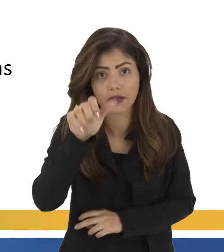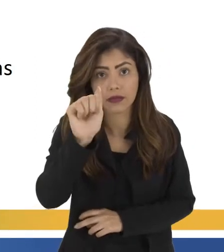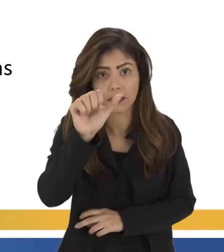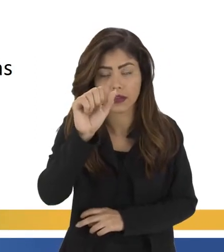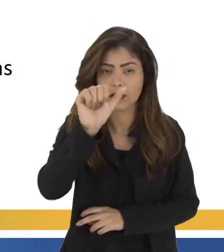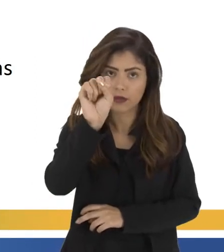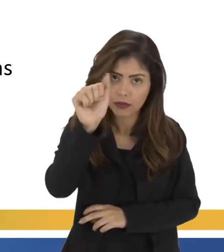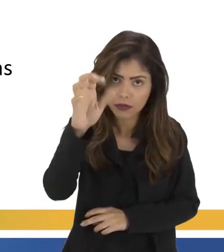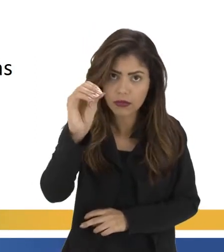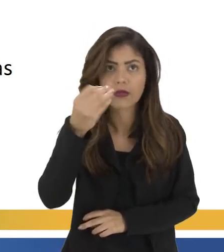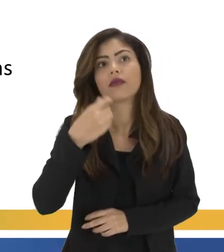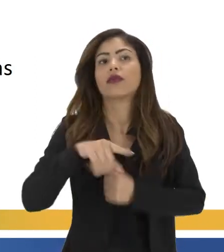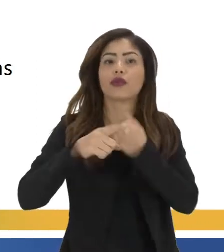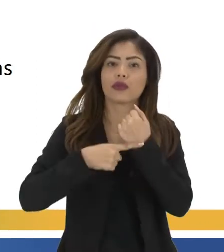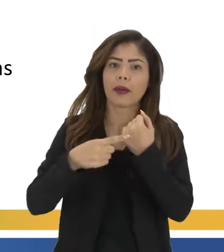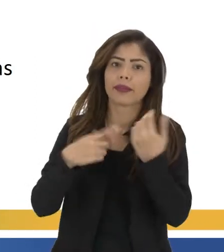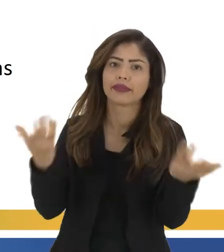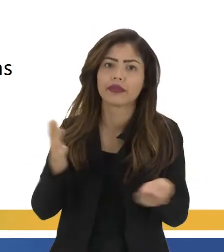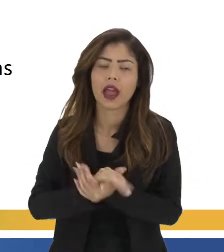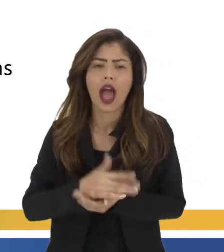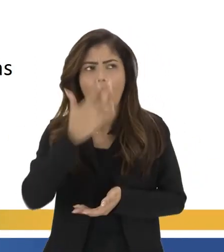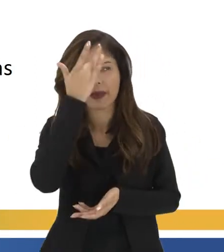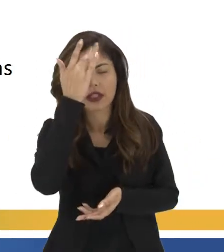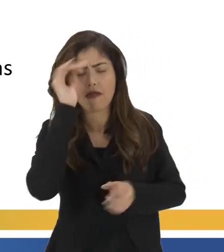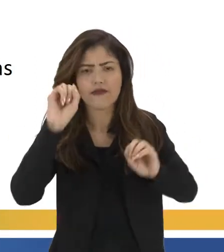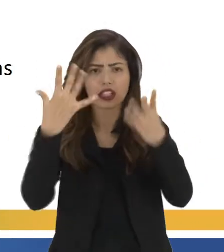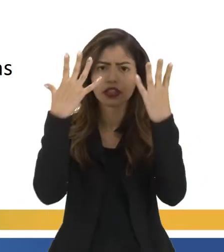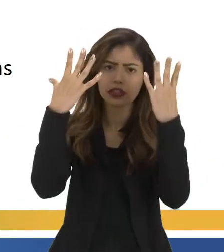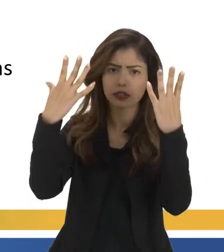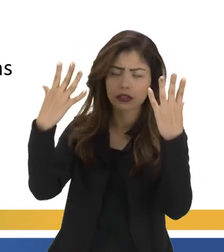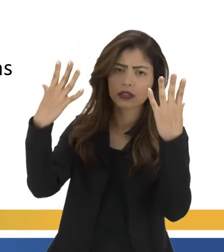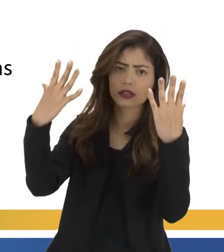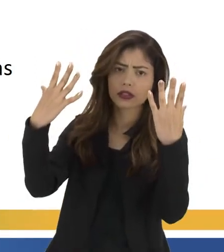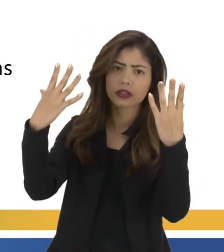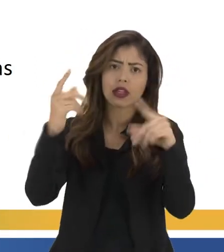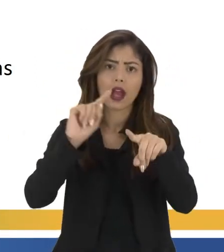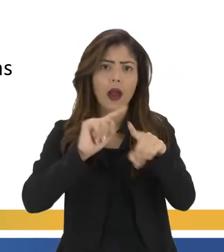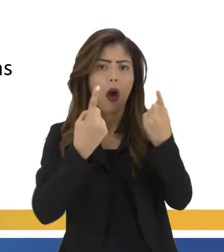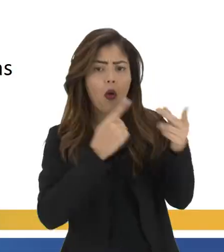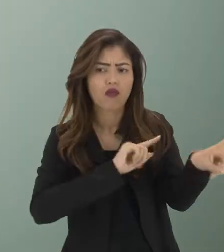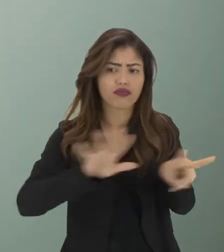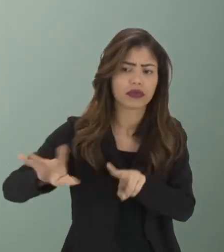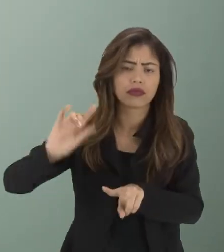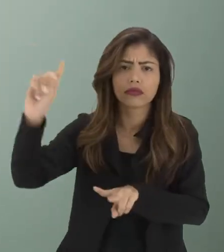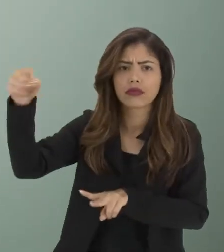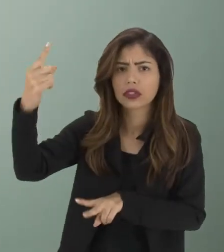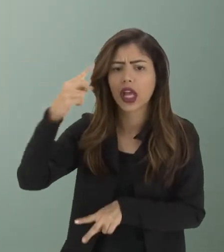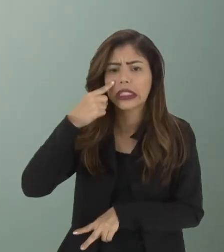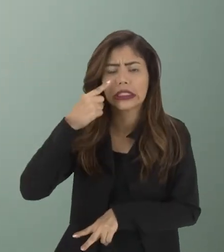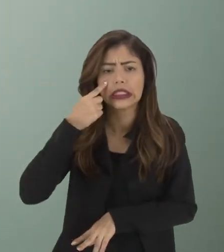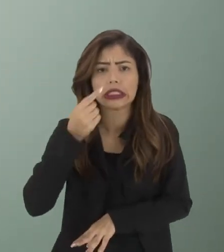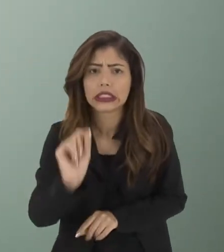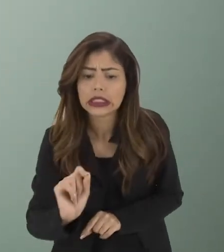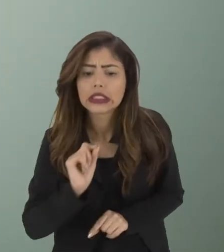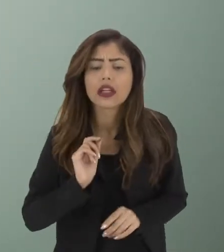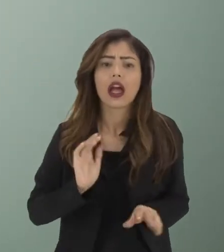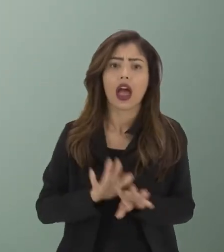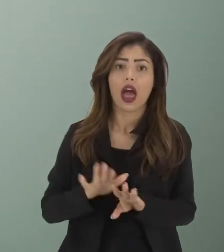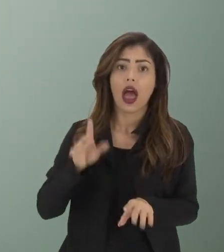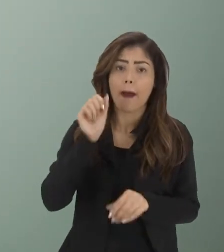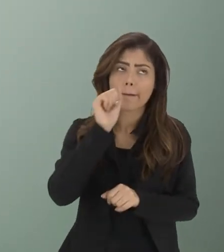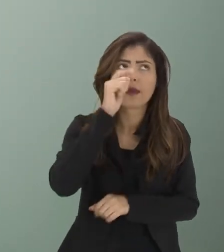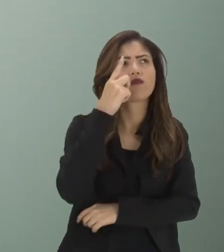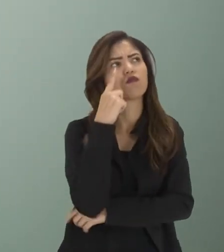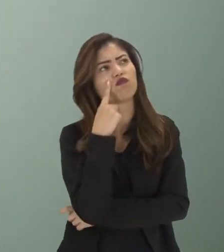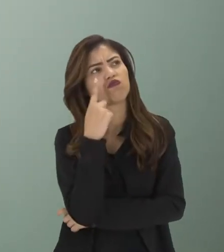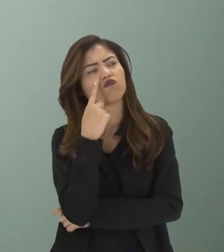tempo. Você quer fazer uma festinha amanhã. E aí ou semana que vem, você dá uma olhadinha na previsão do tempo